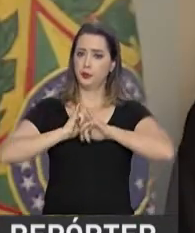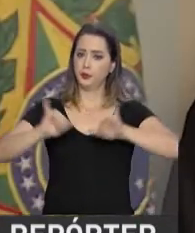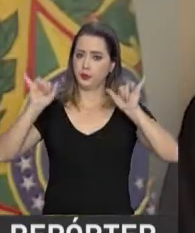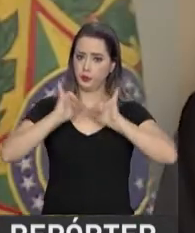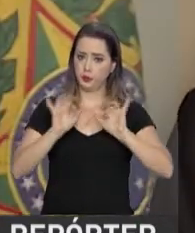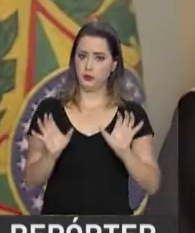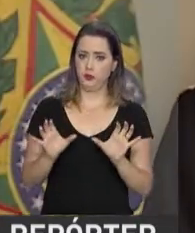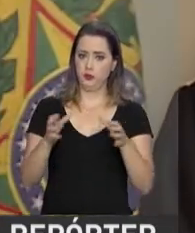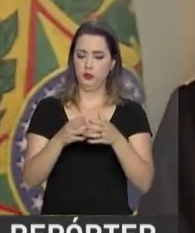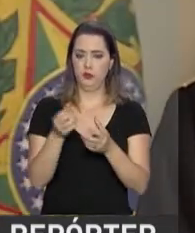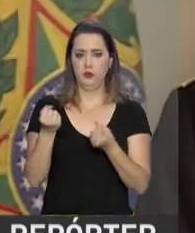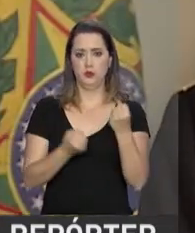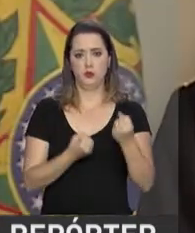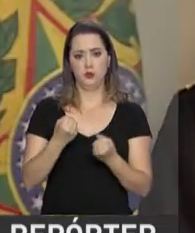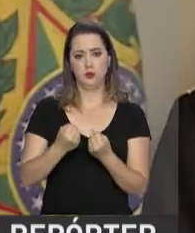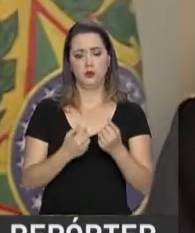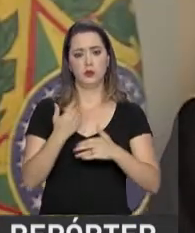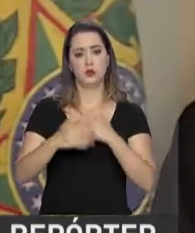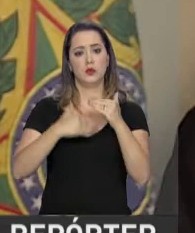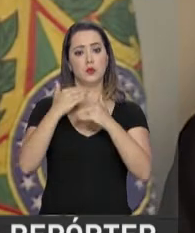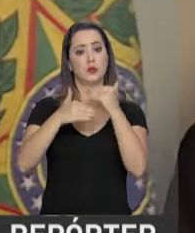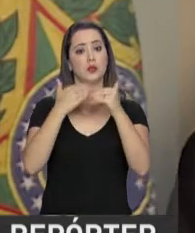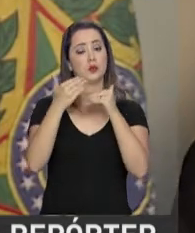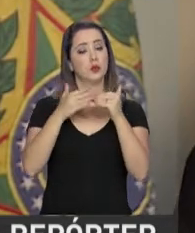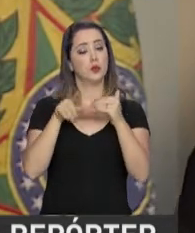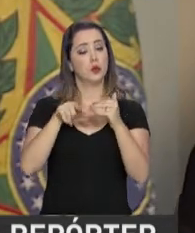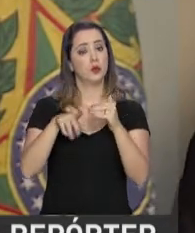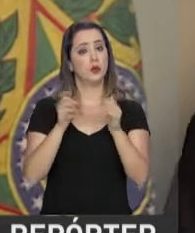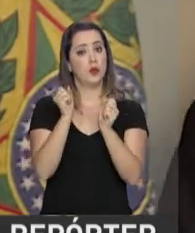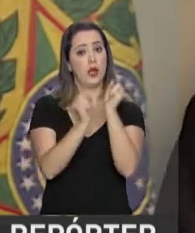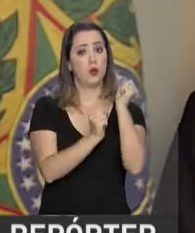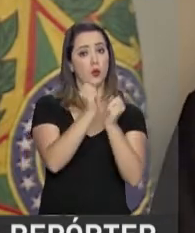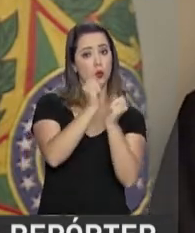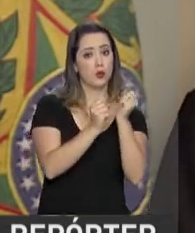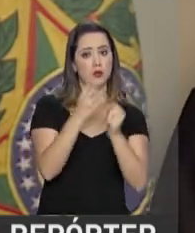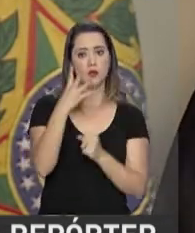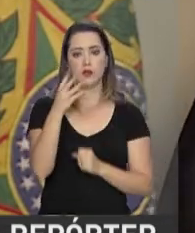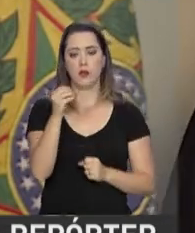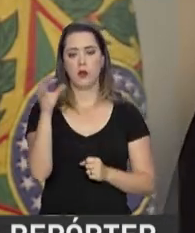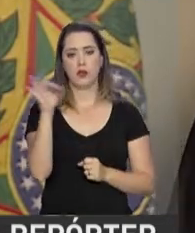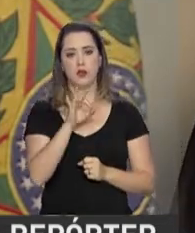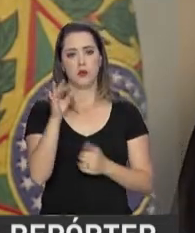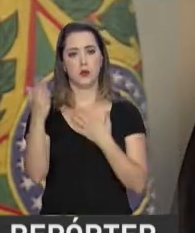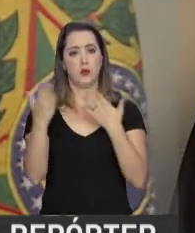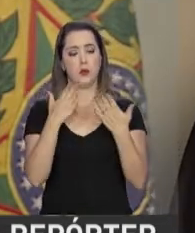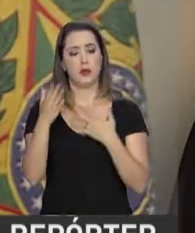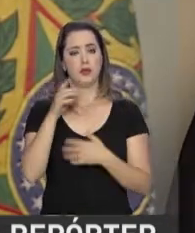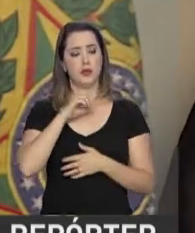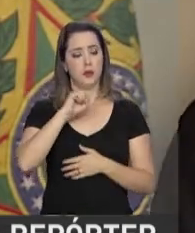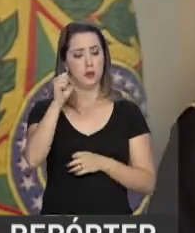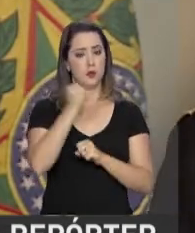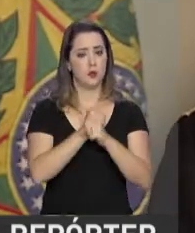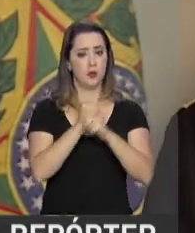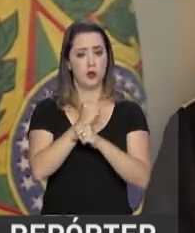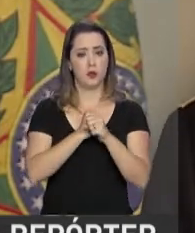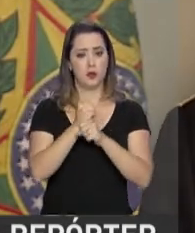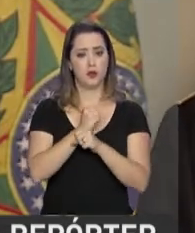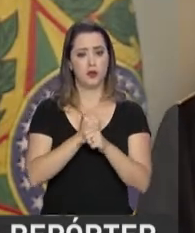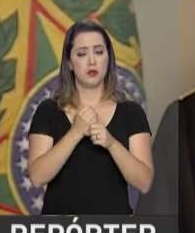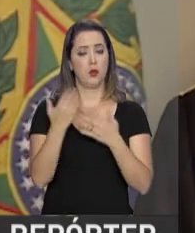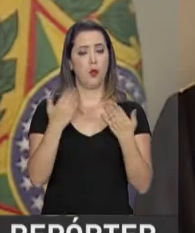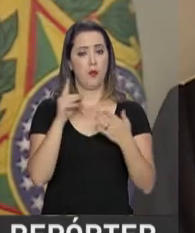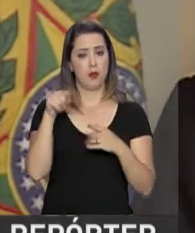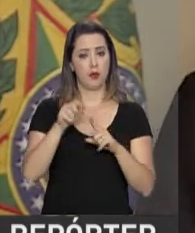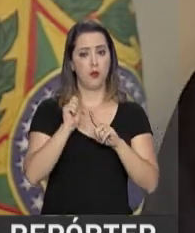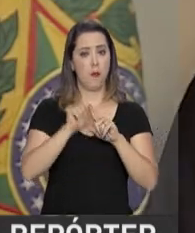setor automotivo aumentou a produção em 40% se comparado à produção de abril do ano passado com abril deste